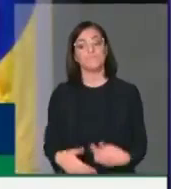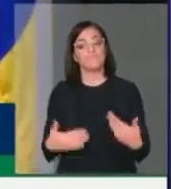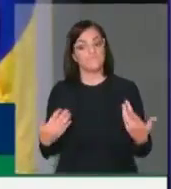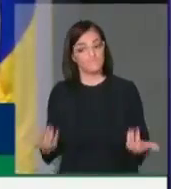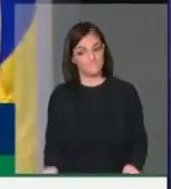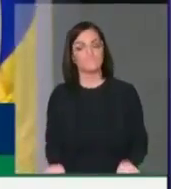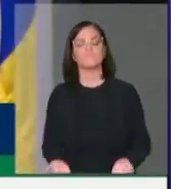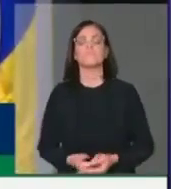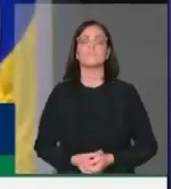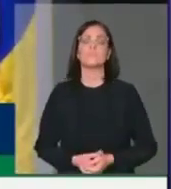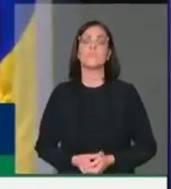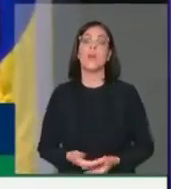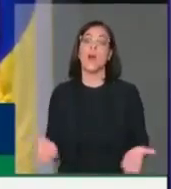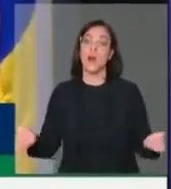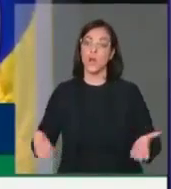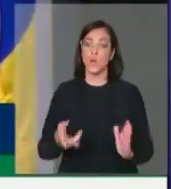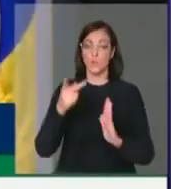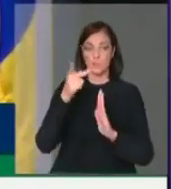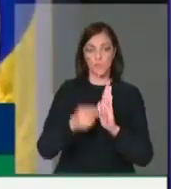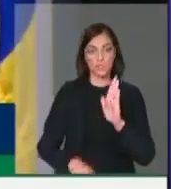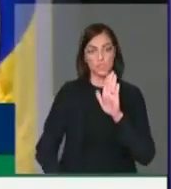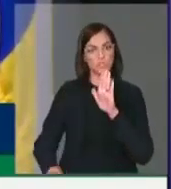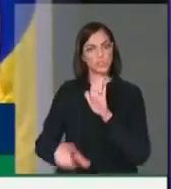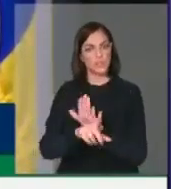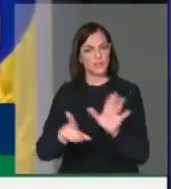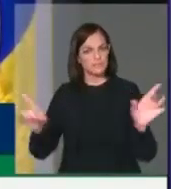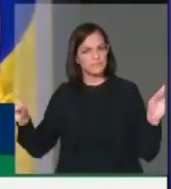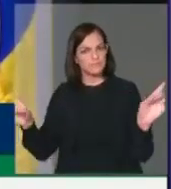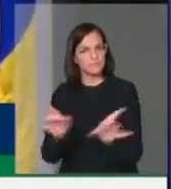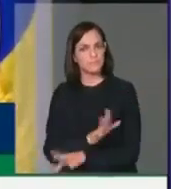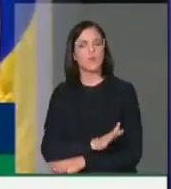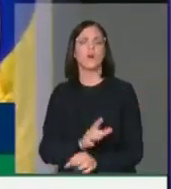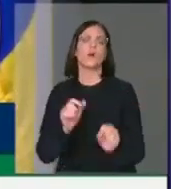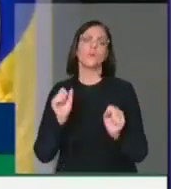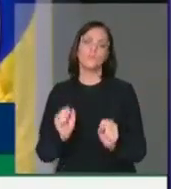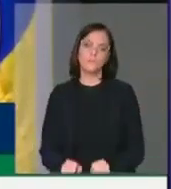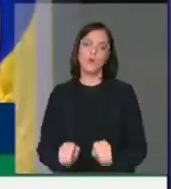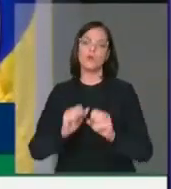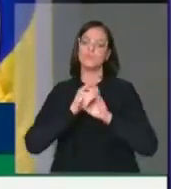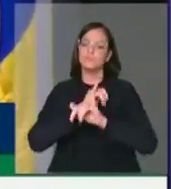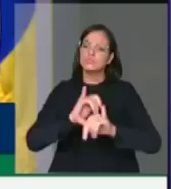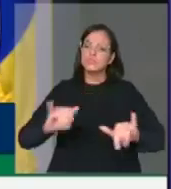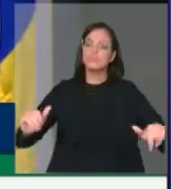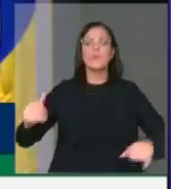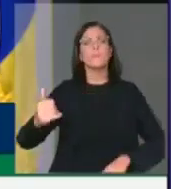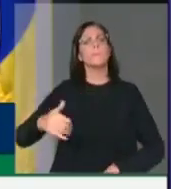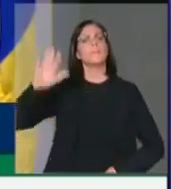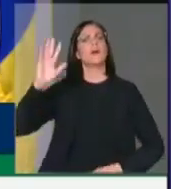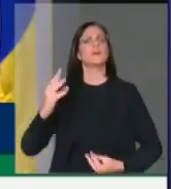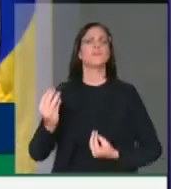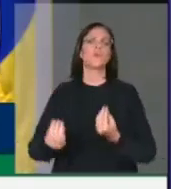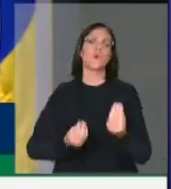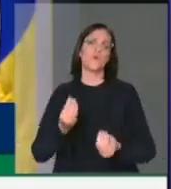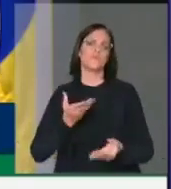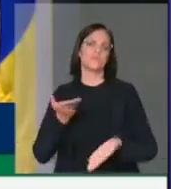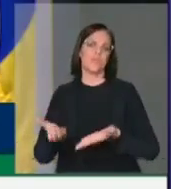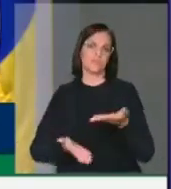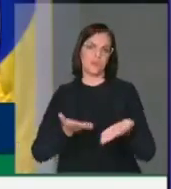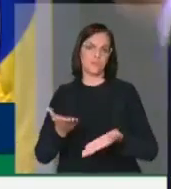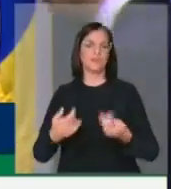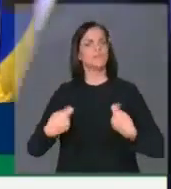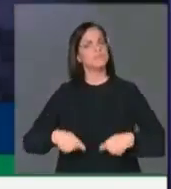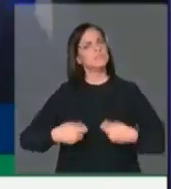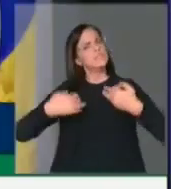aprovação desse projeto de lei, poderemos apresentar os caminhos para um tratamento efetivo e oferecer um